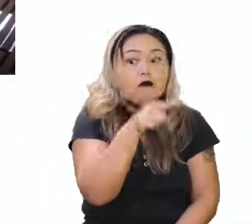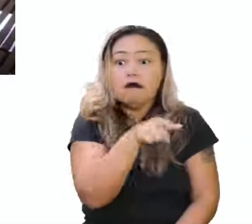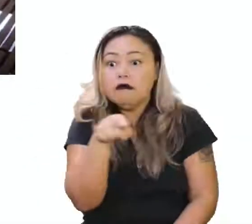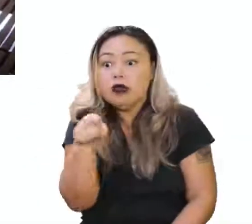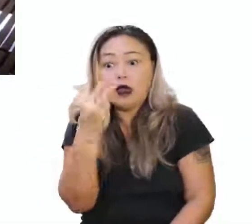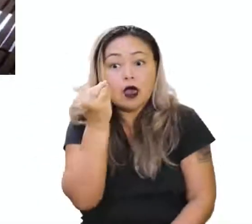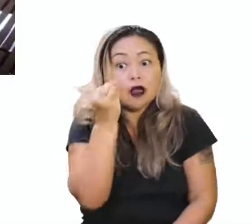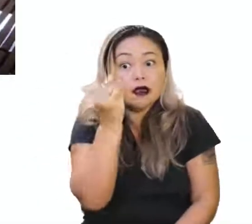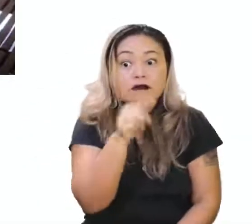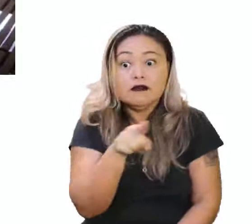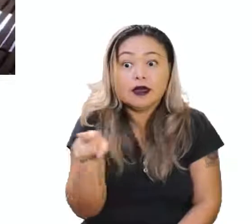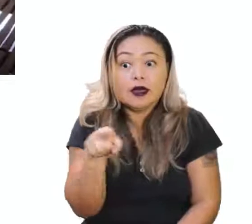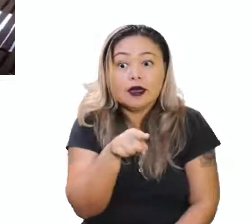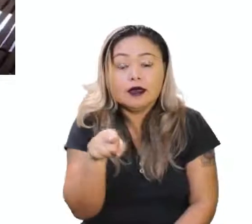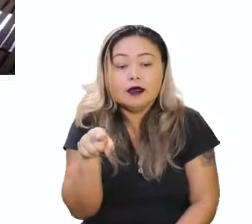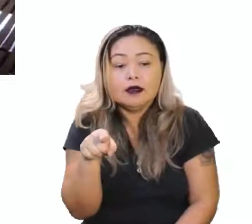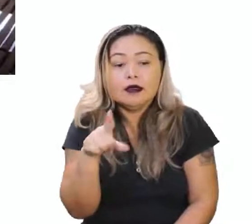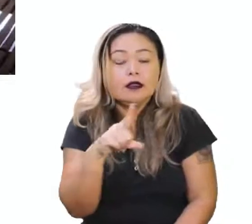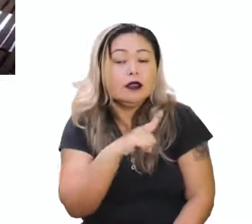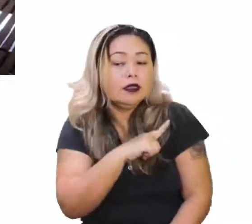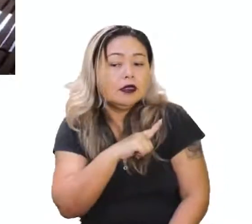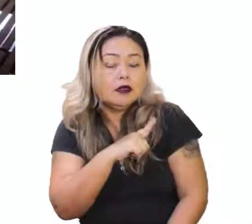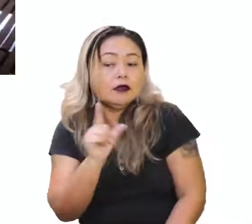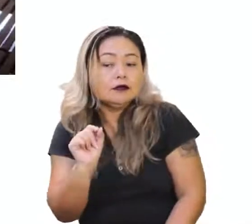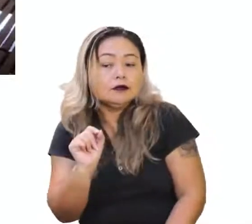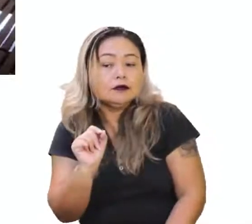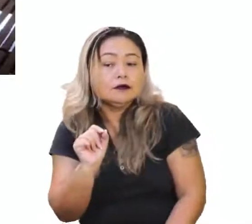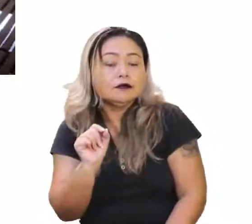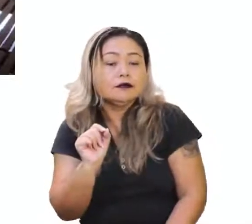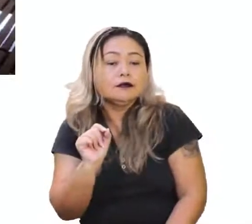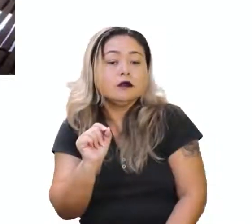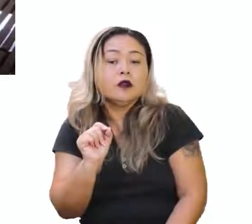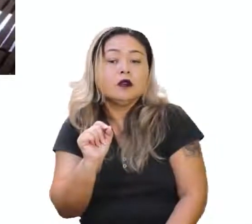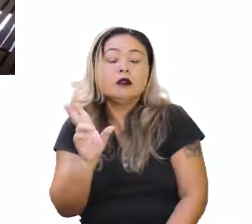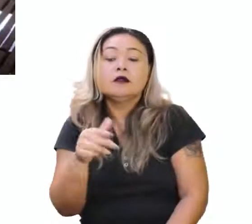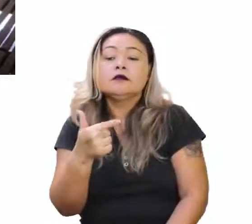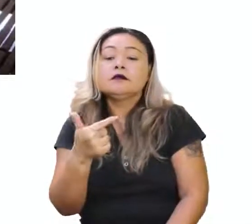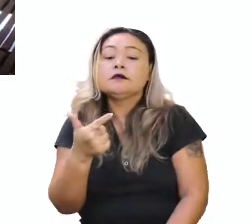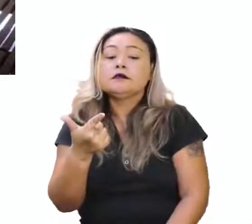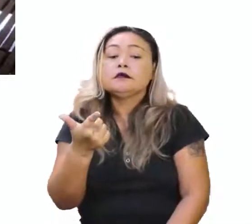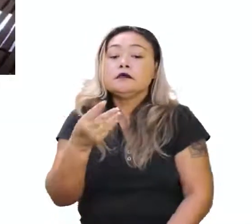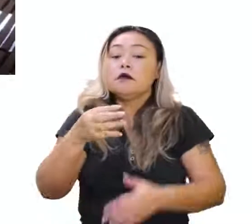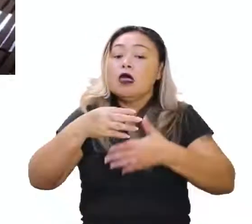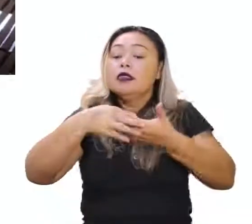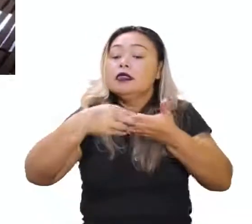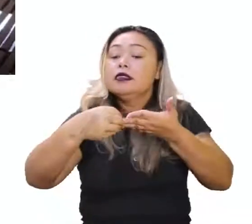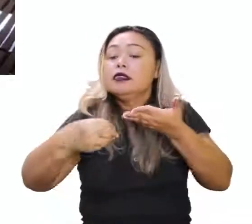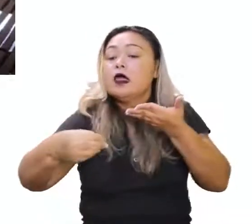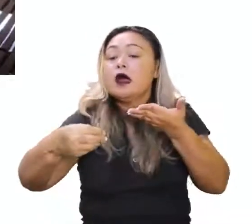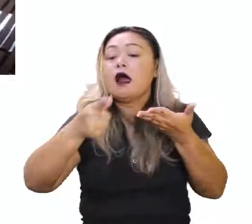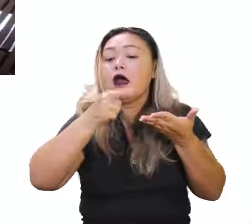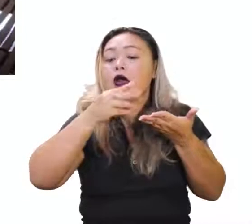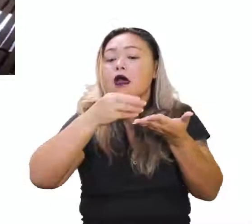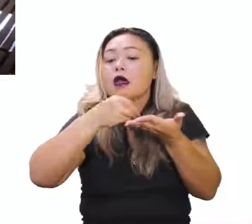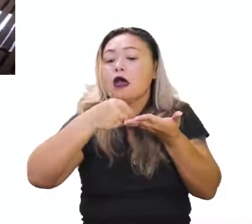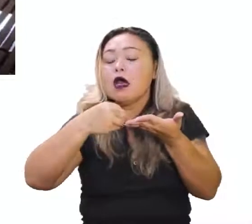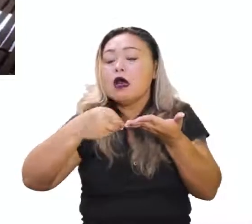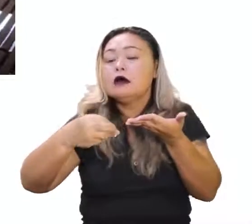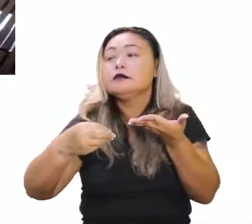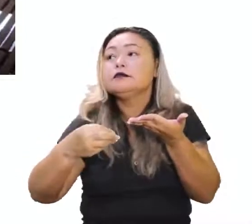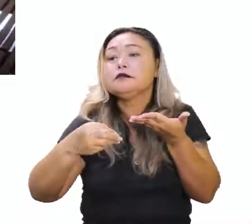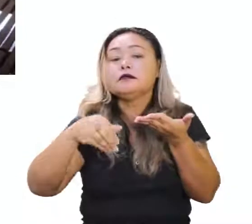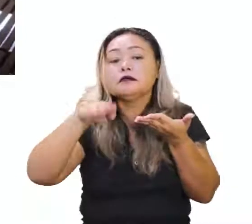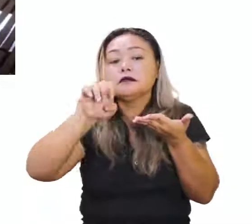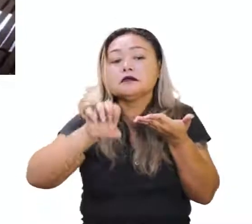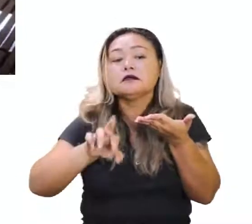terreno, tem gente que fala assim, que ele não pode ser drenado. Bem drenado é no